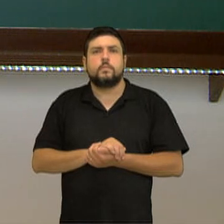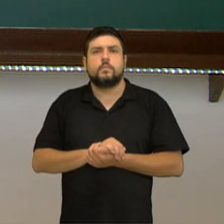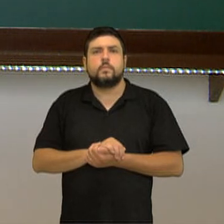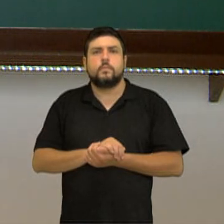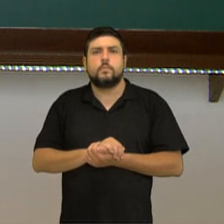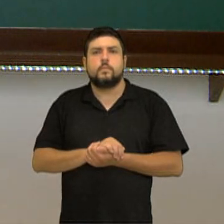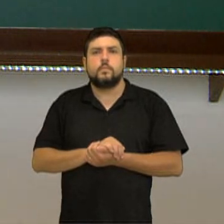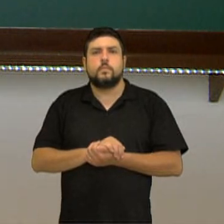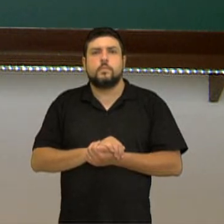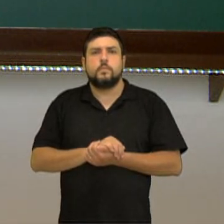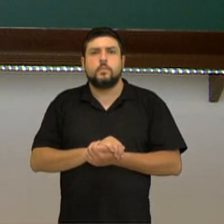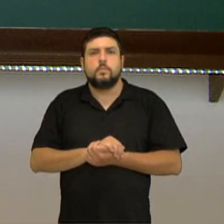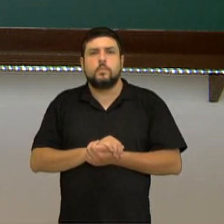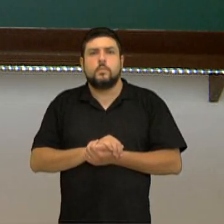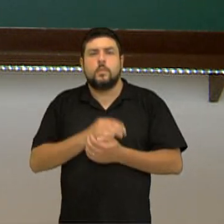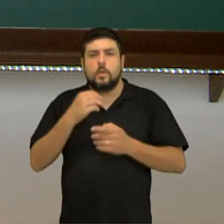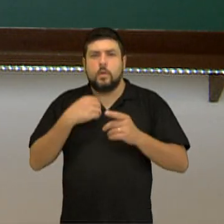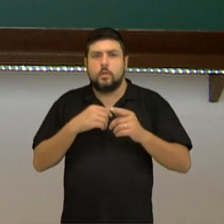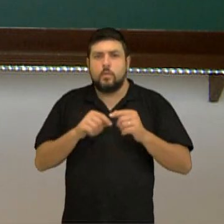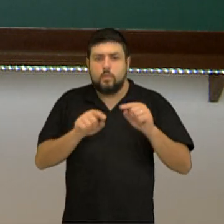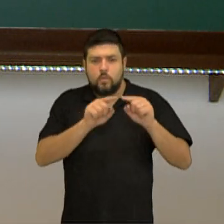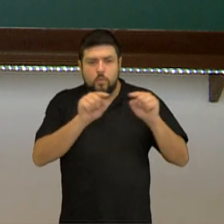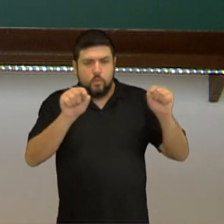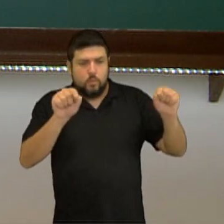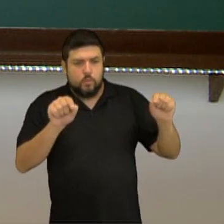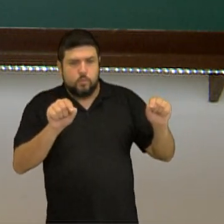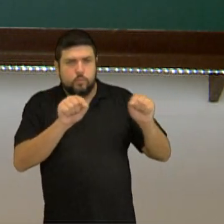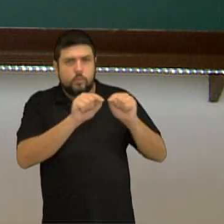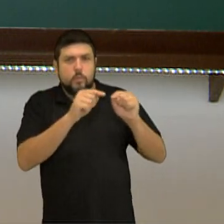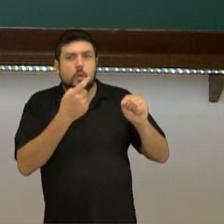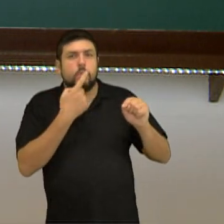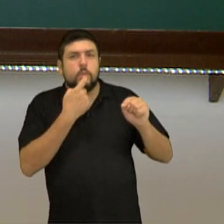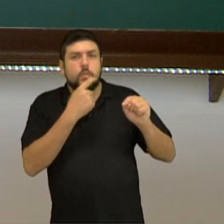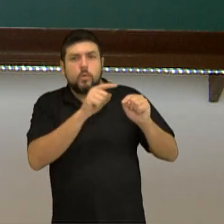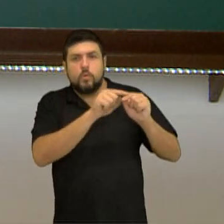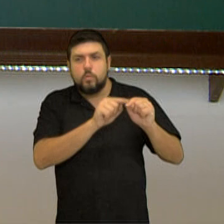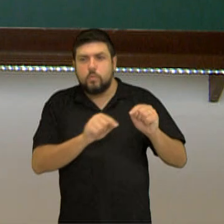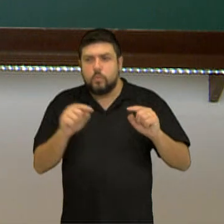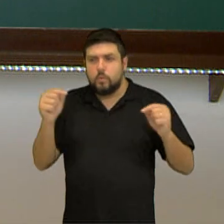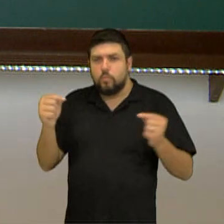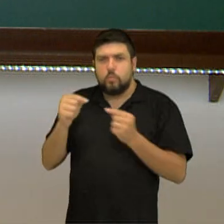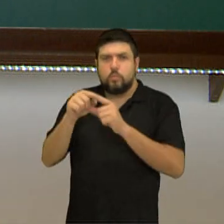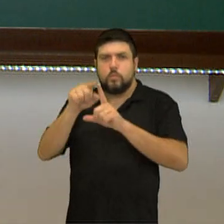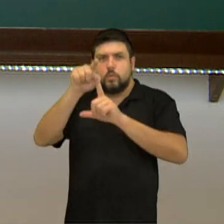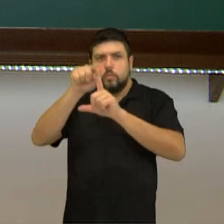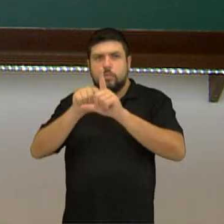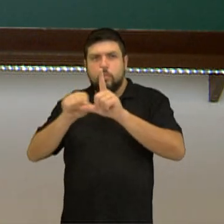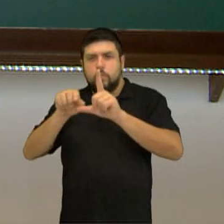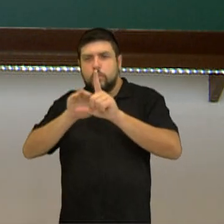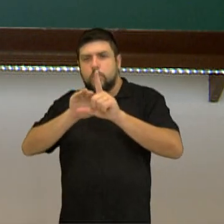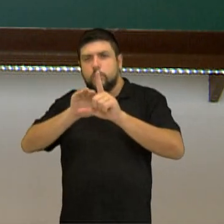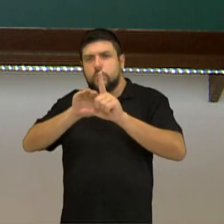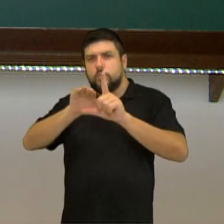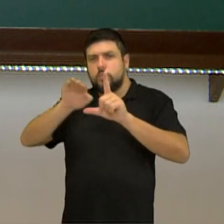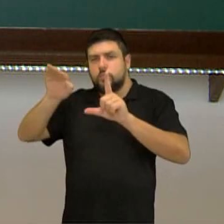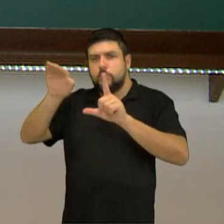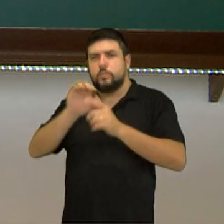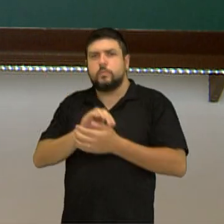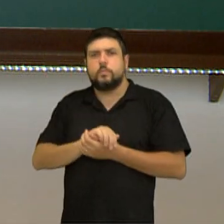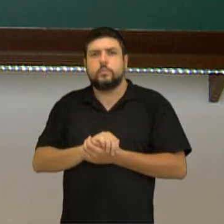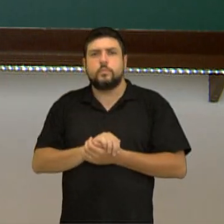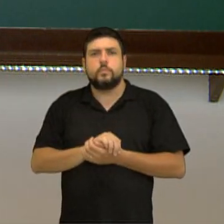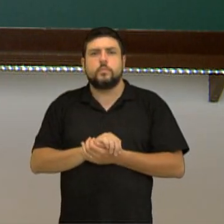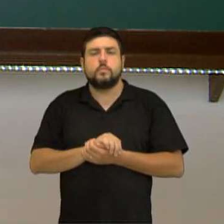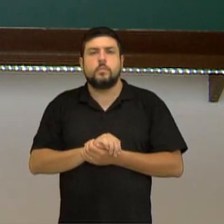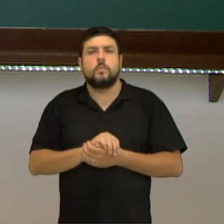tempo. E aí o gráfico que nós temos seria o gráfico de ordem linear, ok? Ok, vamos falar mais um pouquinho